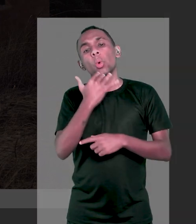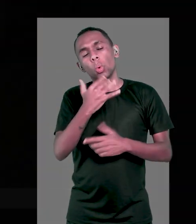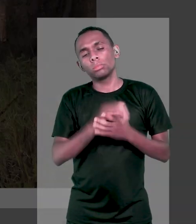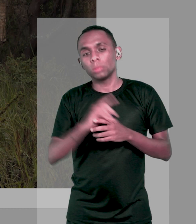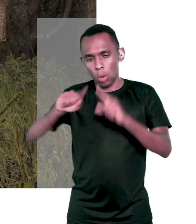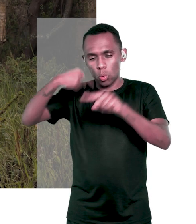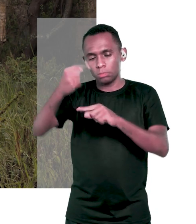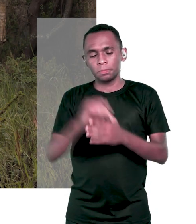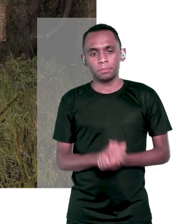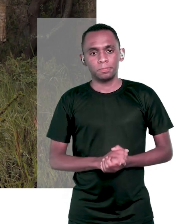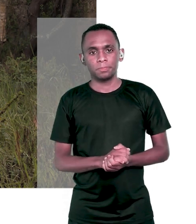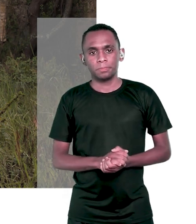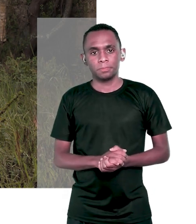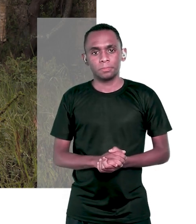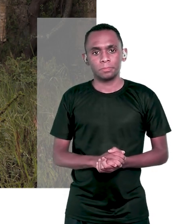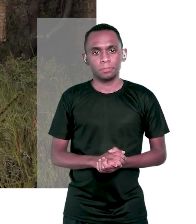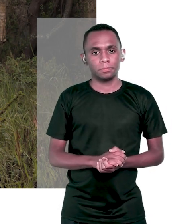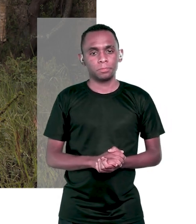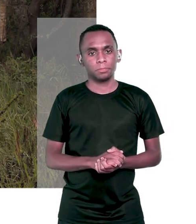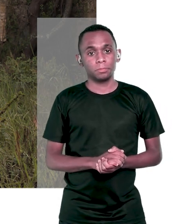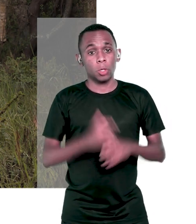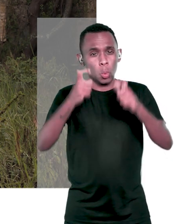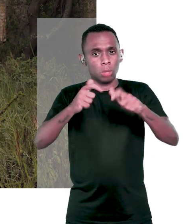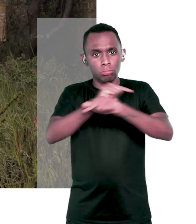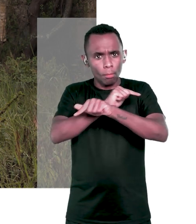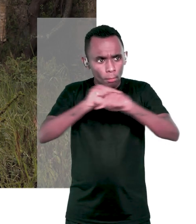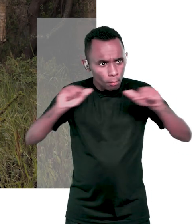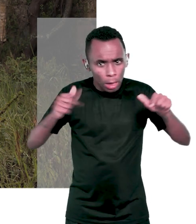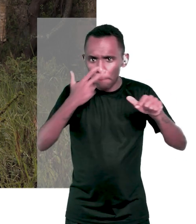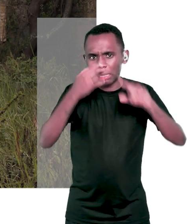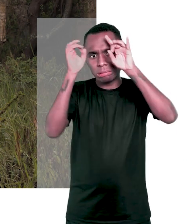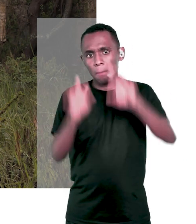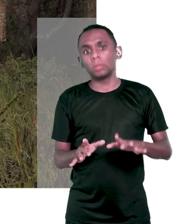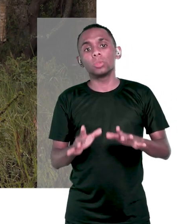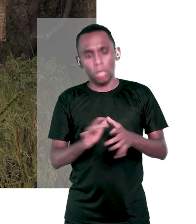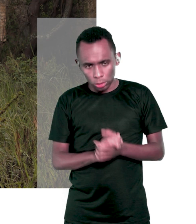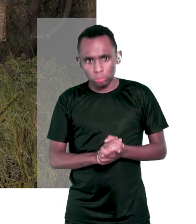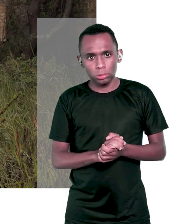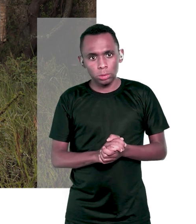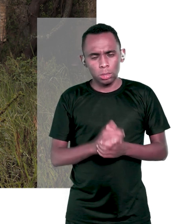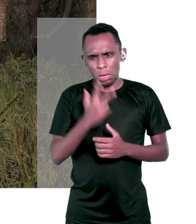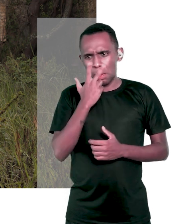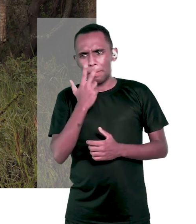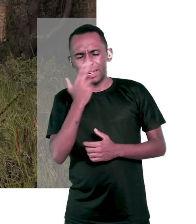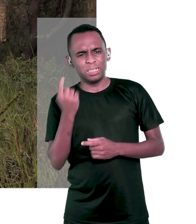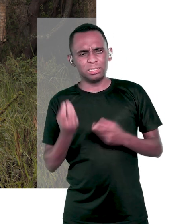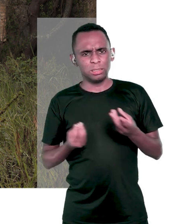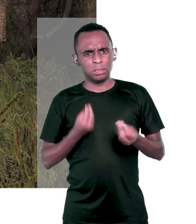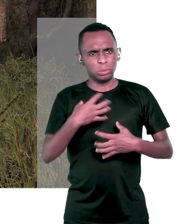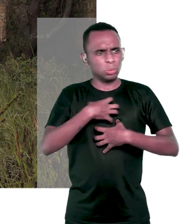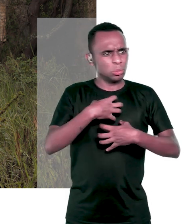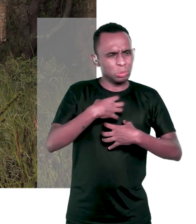e esta última da primeira parte que é a imagem de uma casa